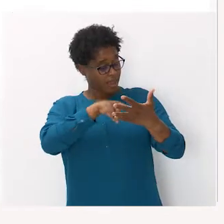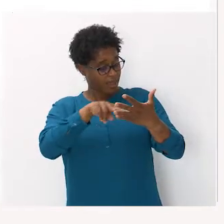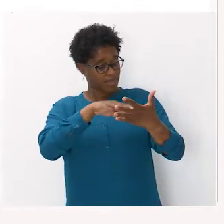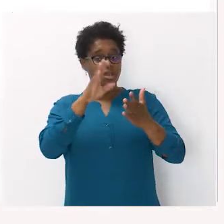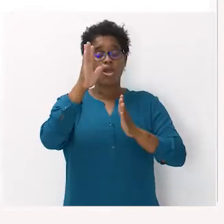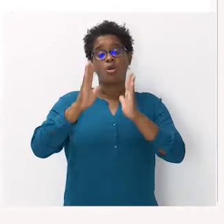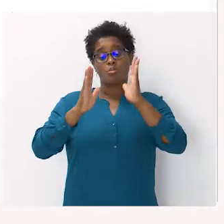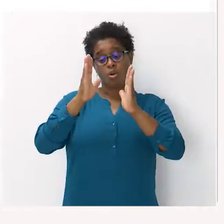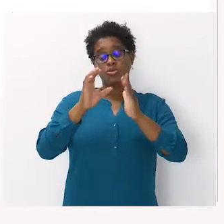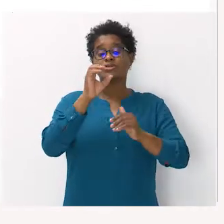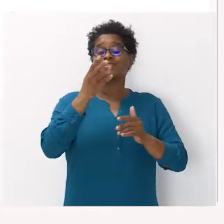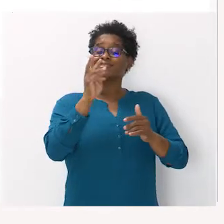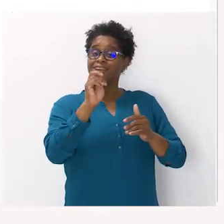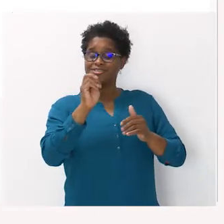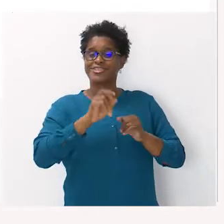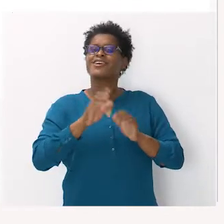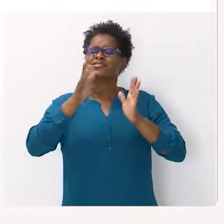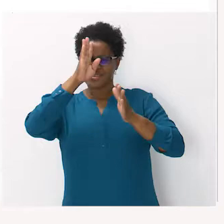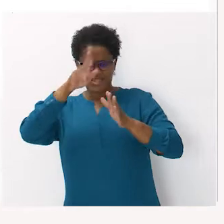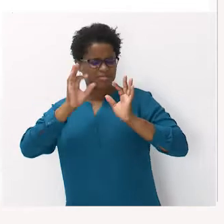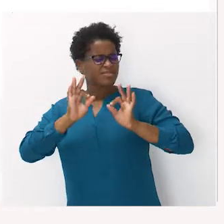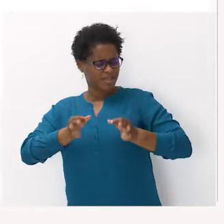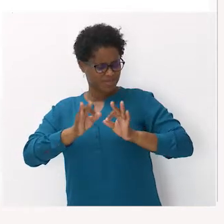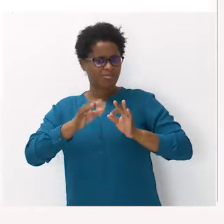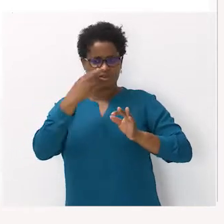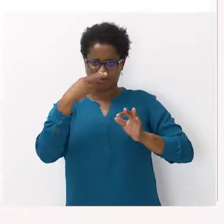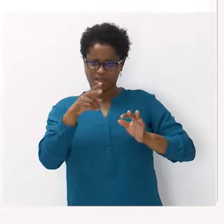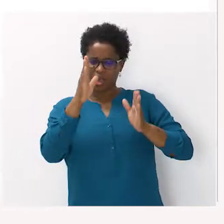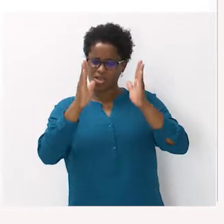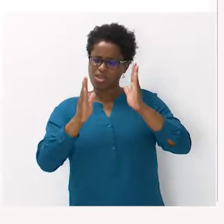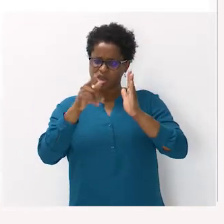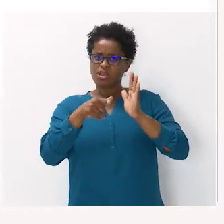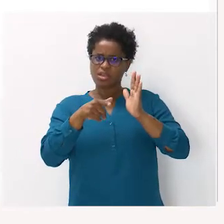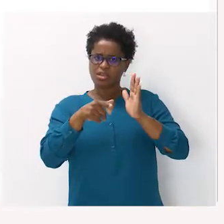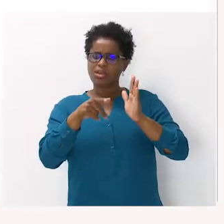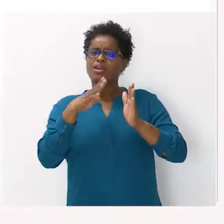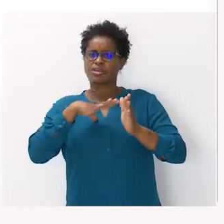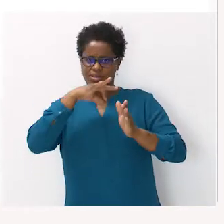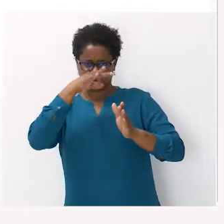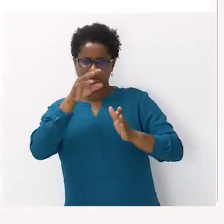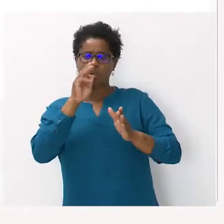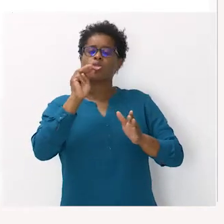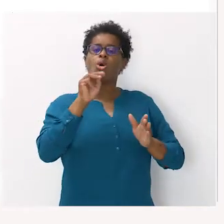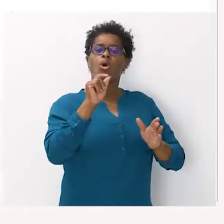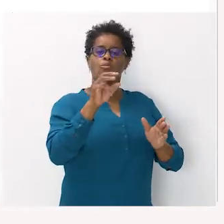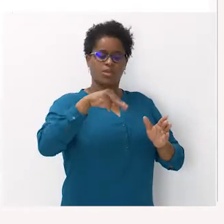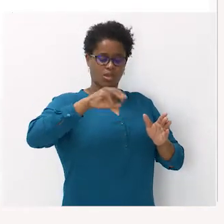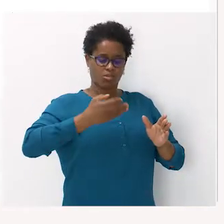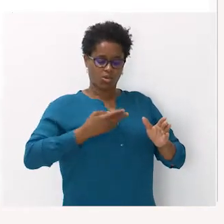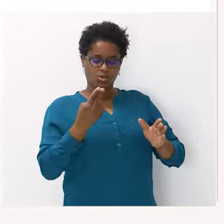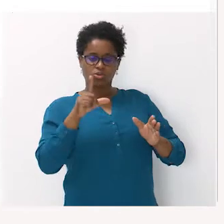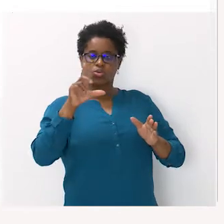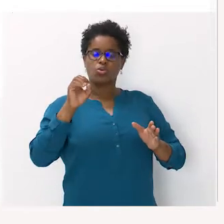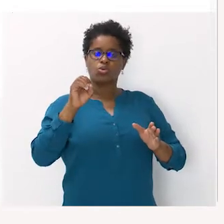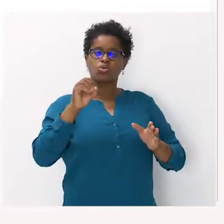lê-se módulo de 3. Então, já sabem, sempre que encontrarem esta notação, quer dizer módulo do número